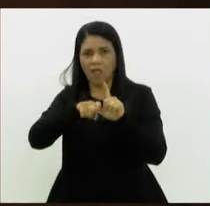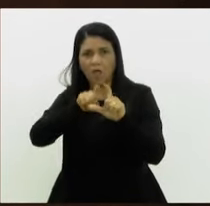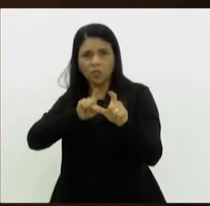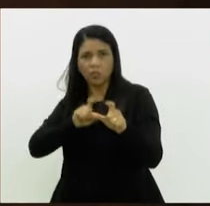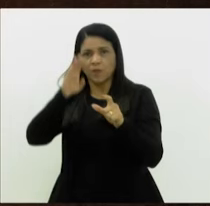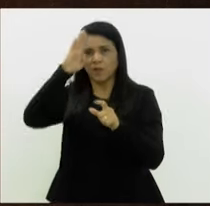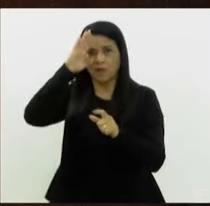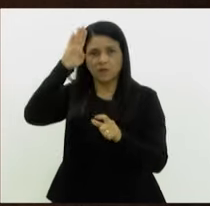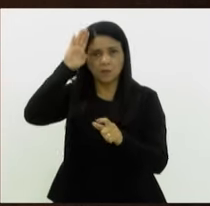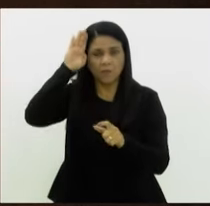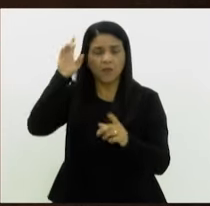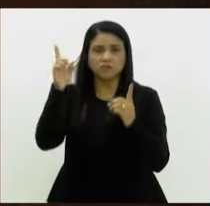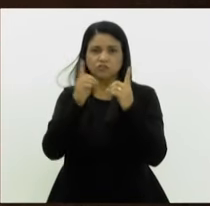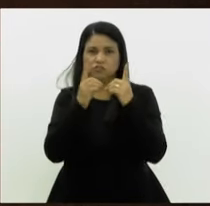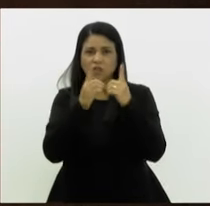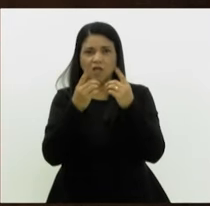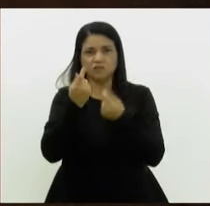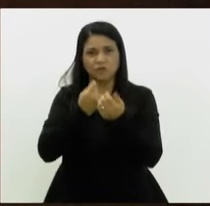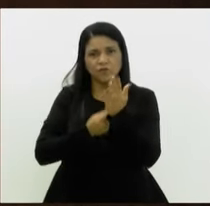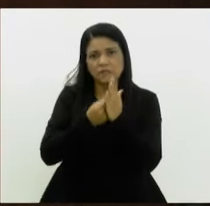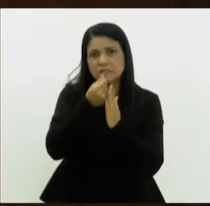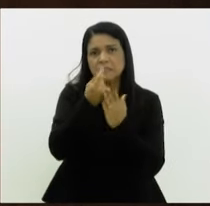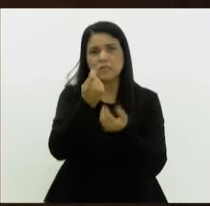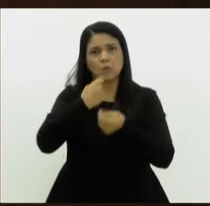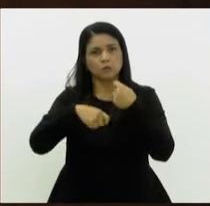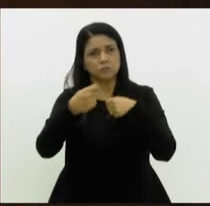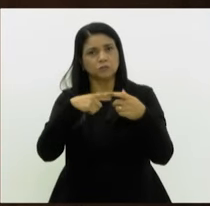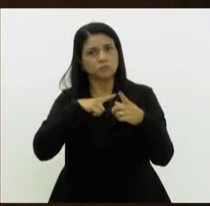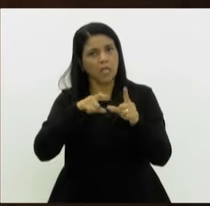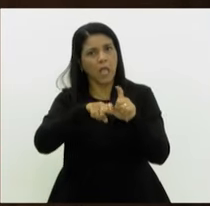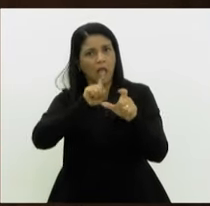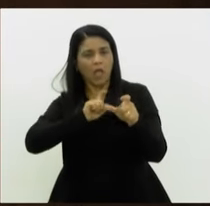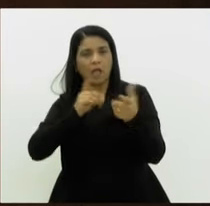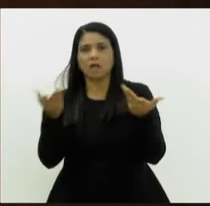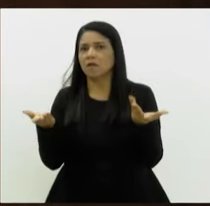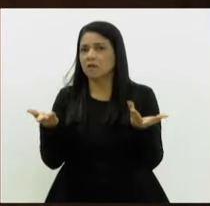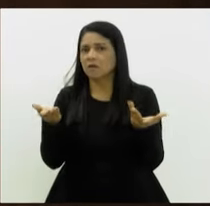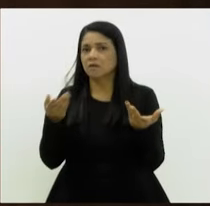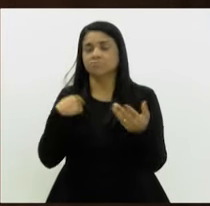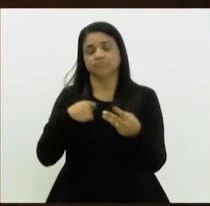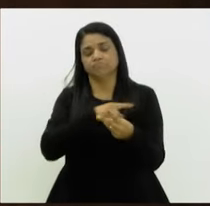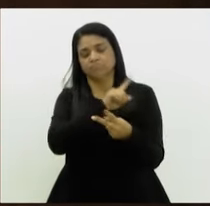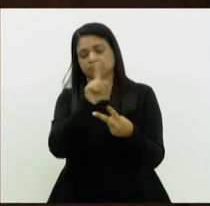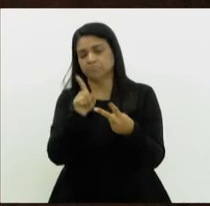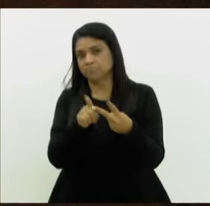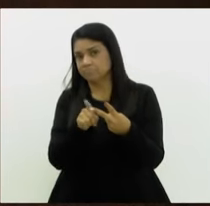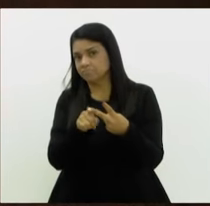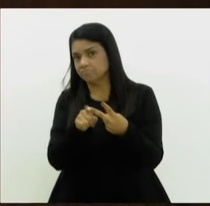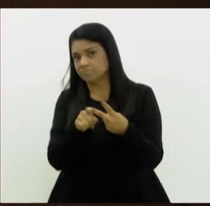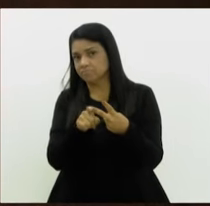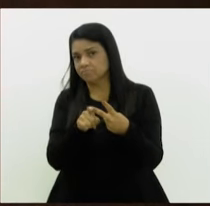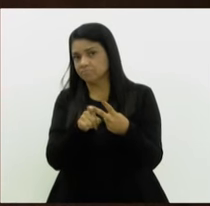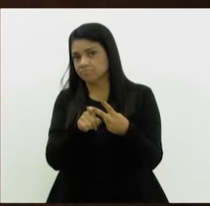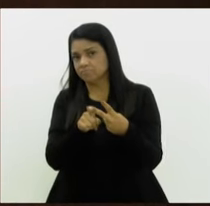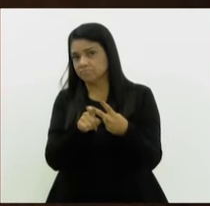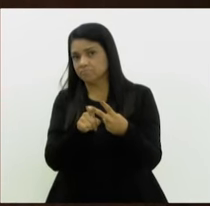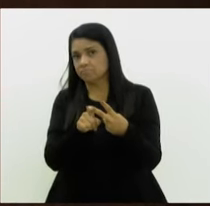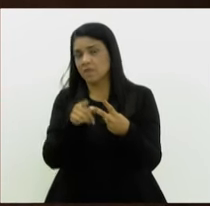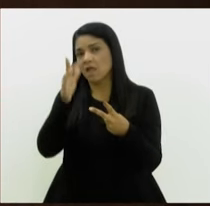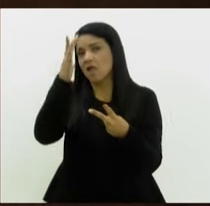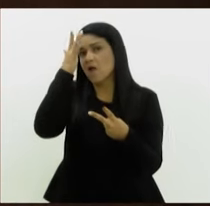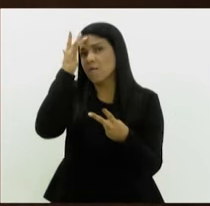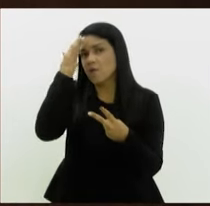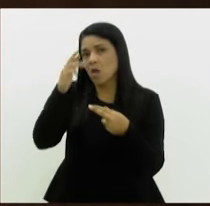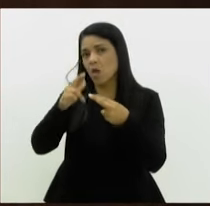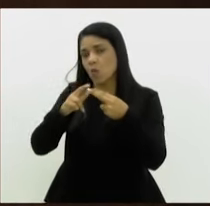acadêmica, didática, financeira, administrativa. Um outro ponto também aqui é que se amanhã a